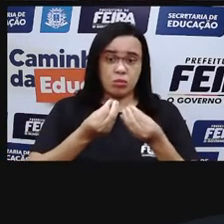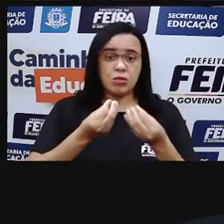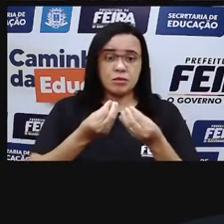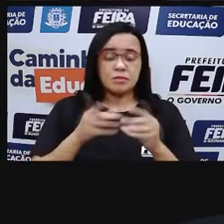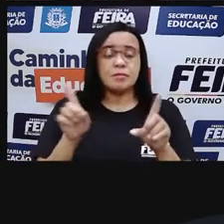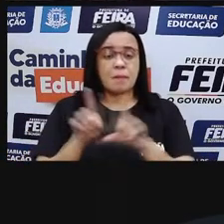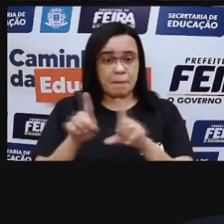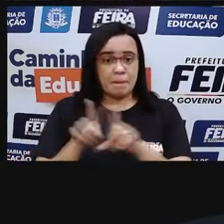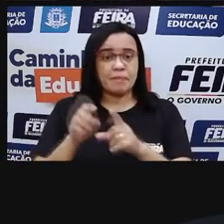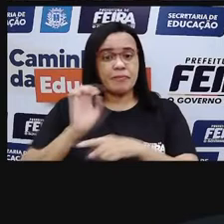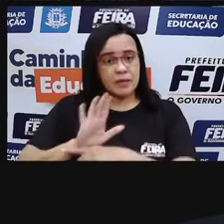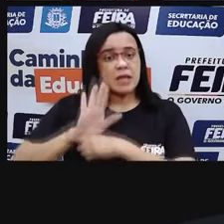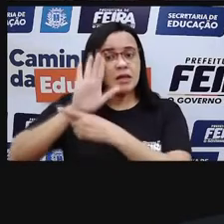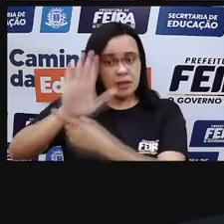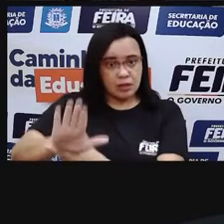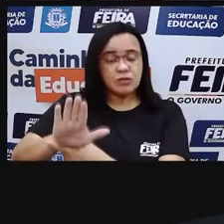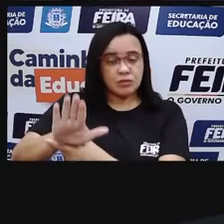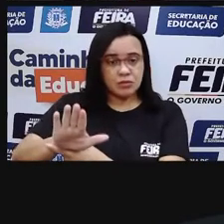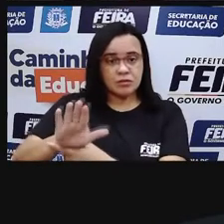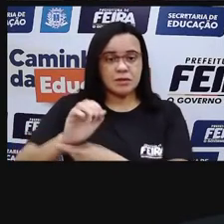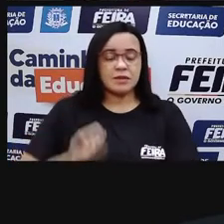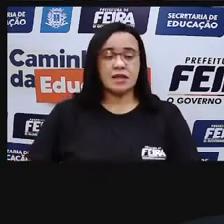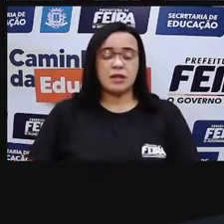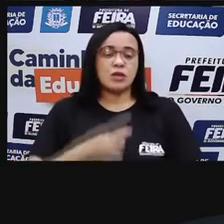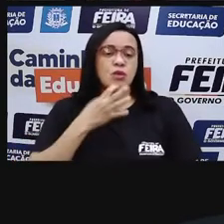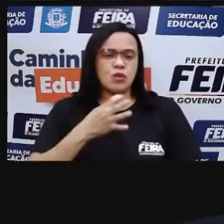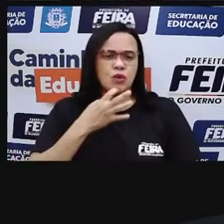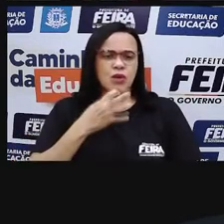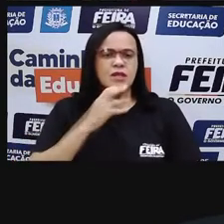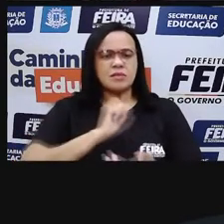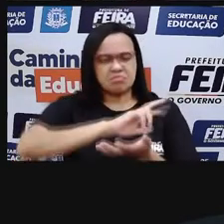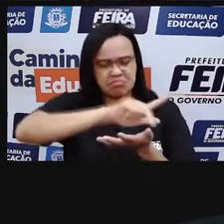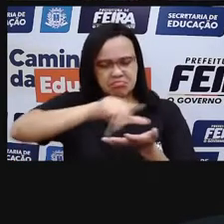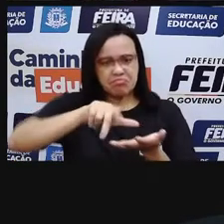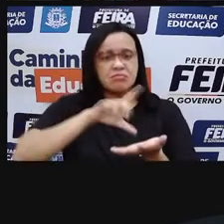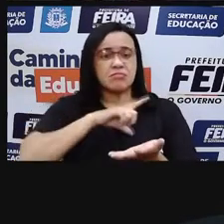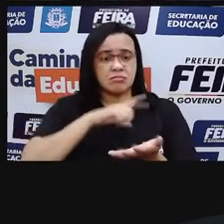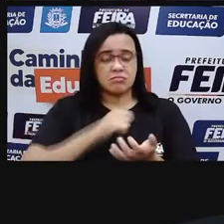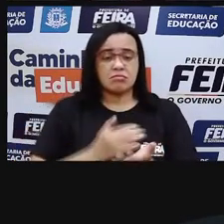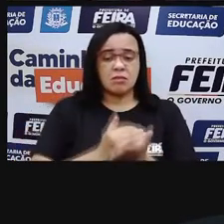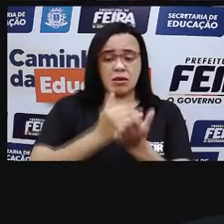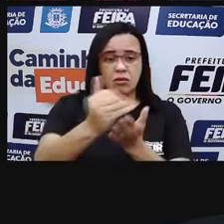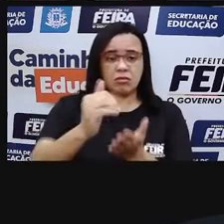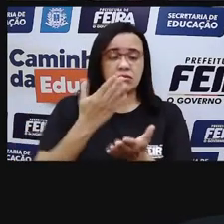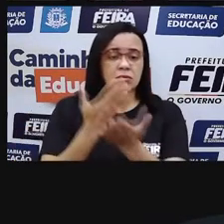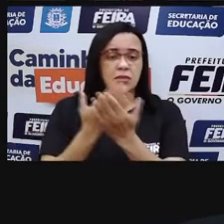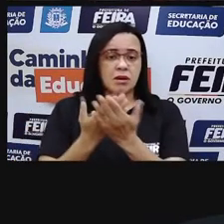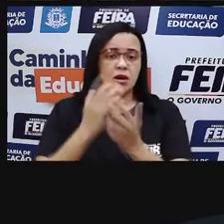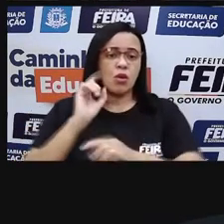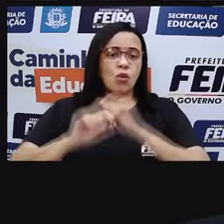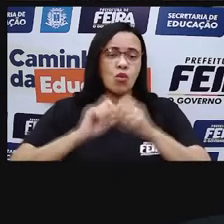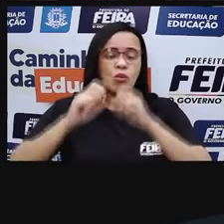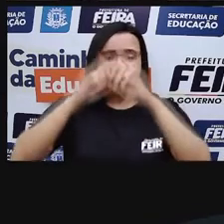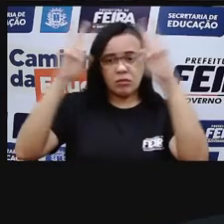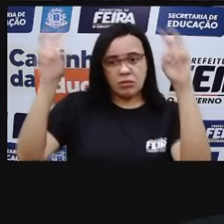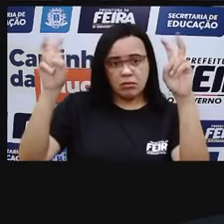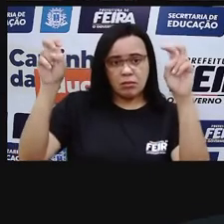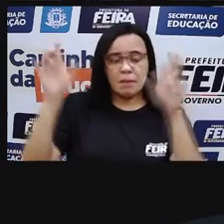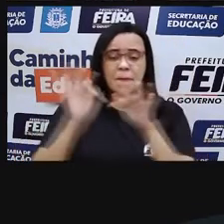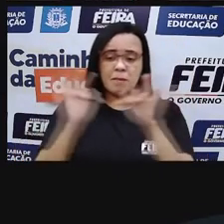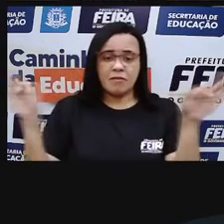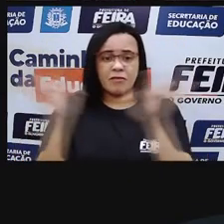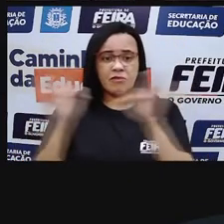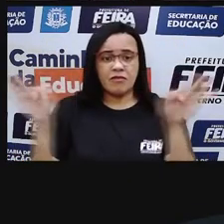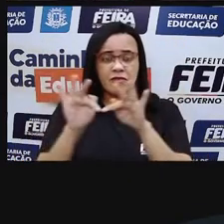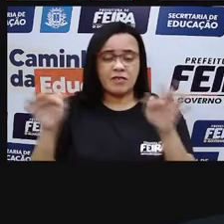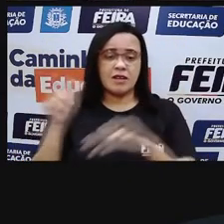a vacina quanto de conhecimento. Para começar a nossa aula, eu trago então uma frase, né, de